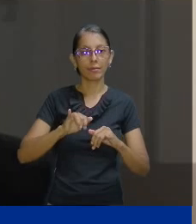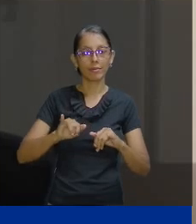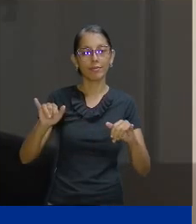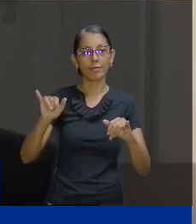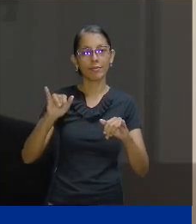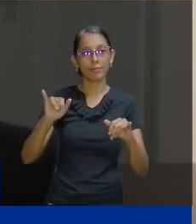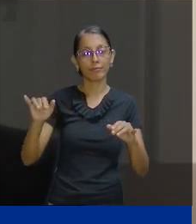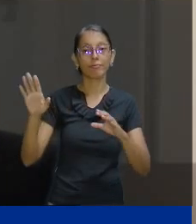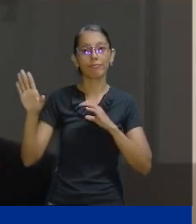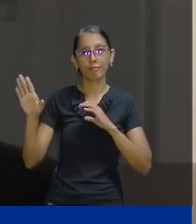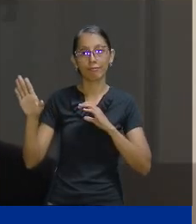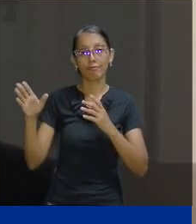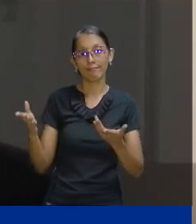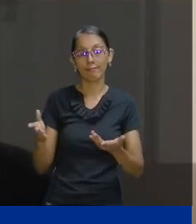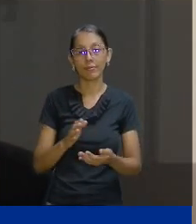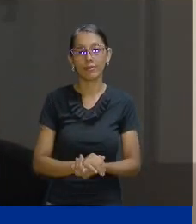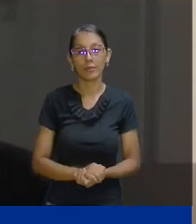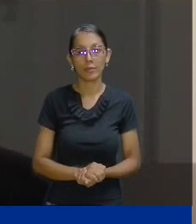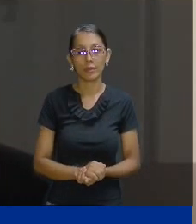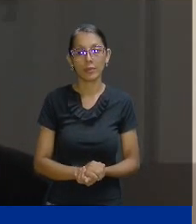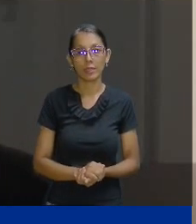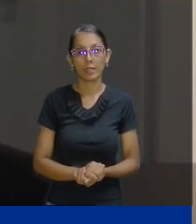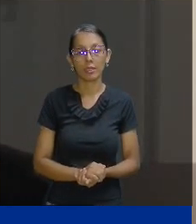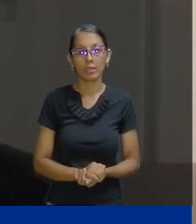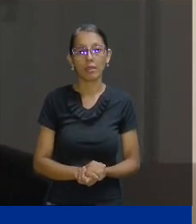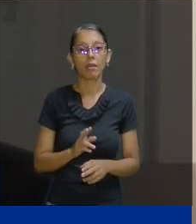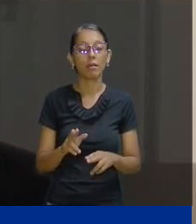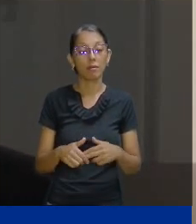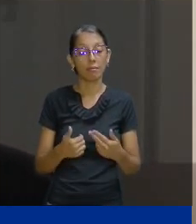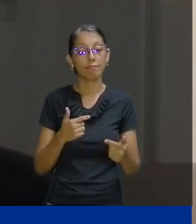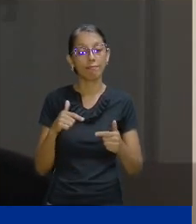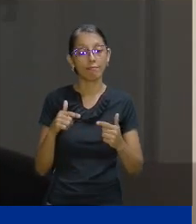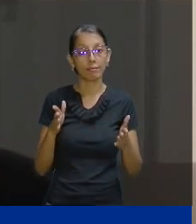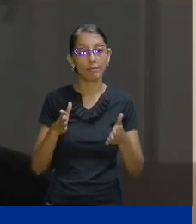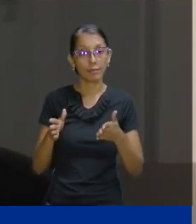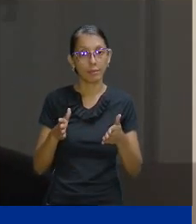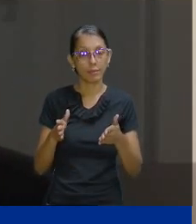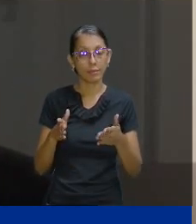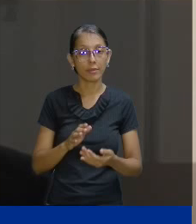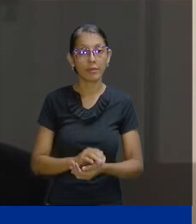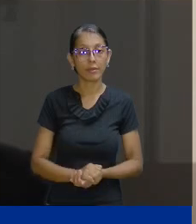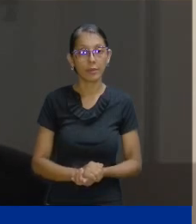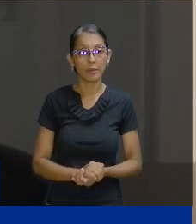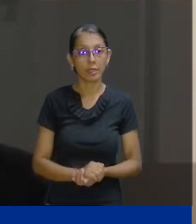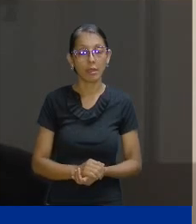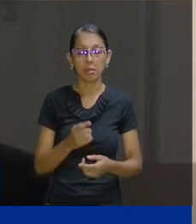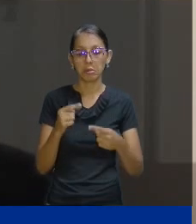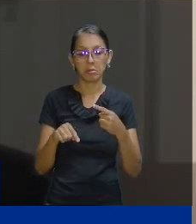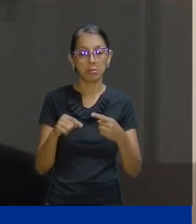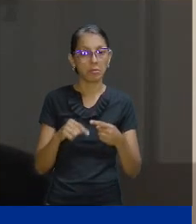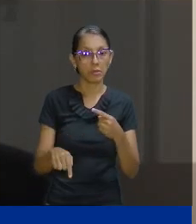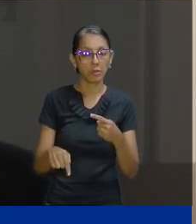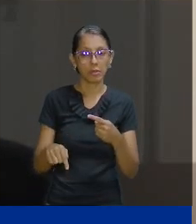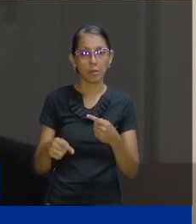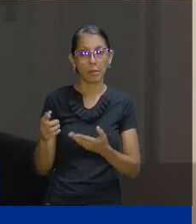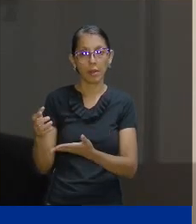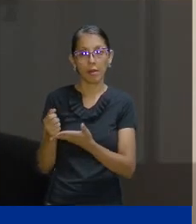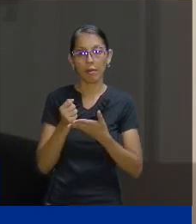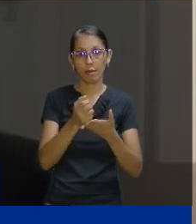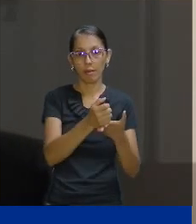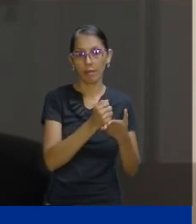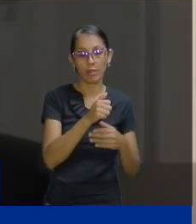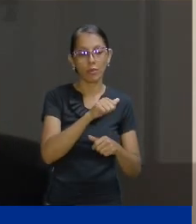deles é conseguir mais votos e que um voto faz a diferença. Isso não quer dizer que o transporte foi em troca de votos. Isso é presunção,